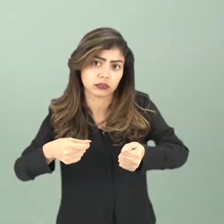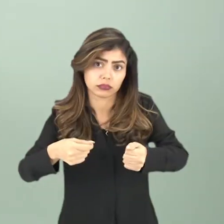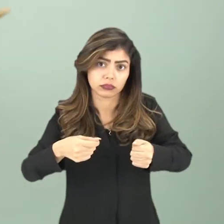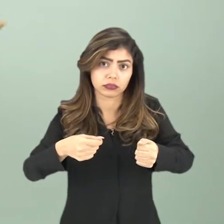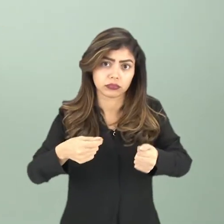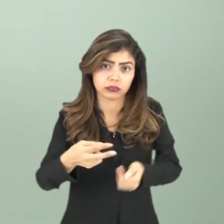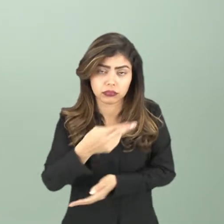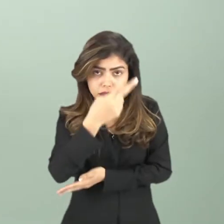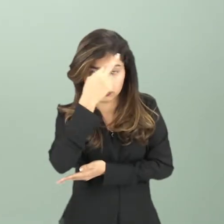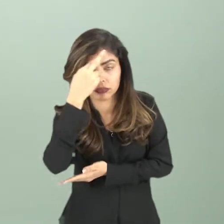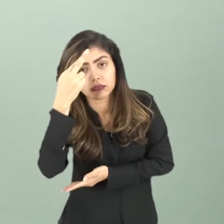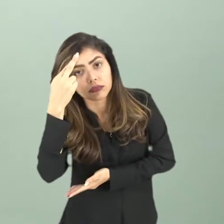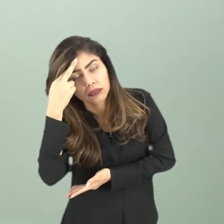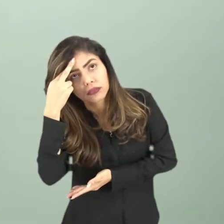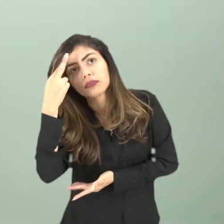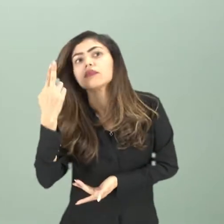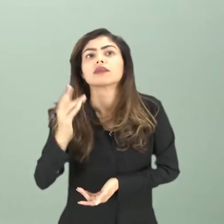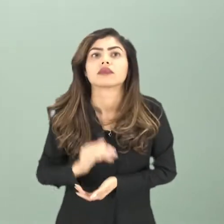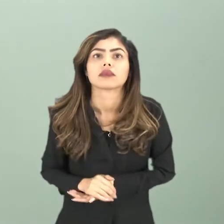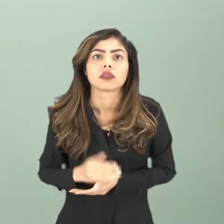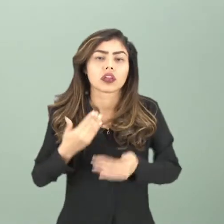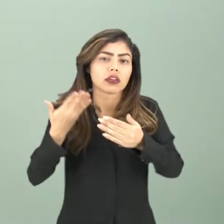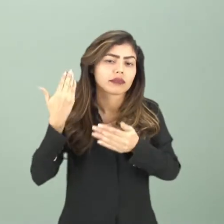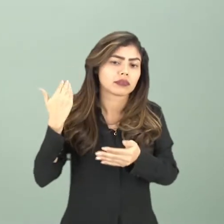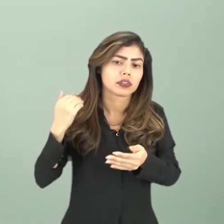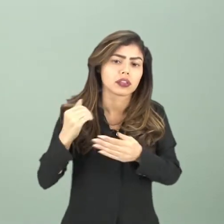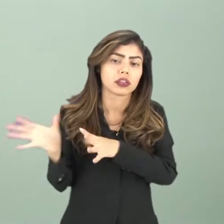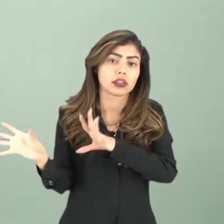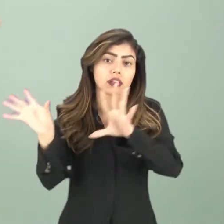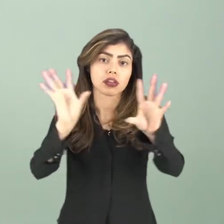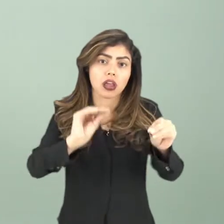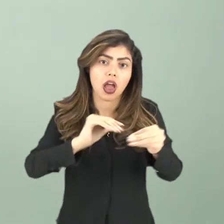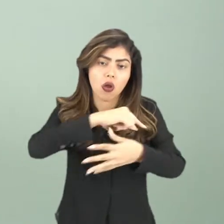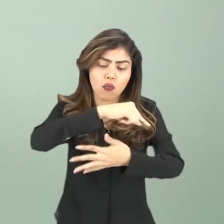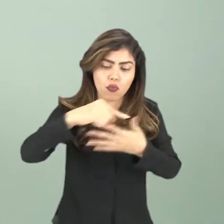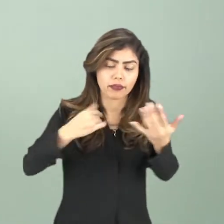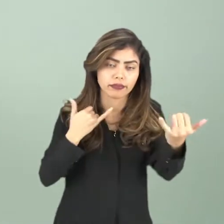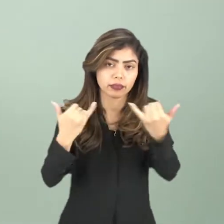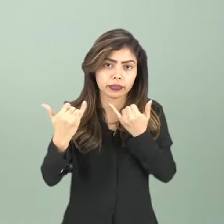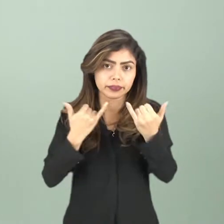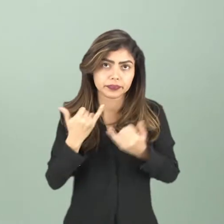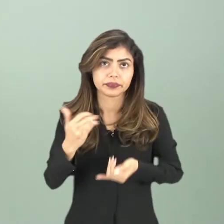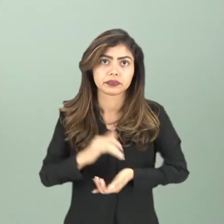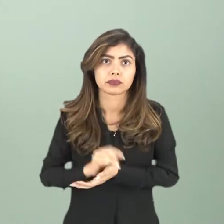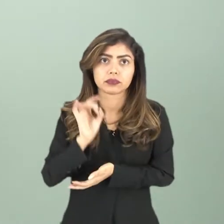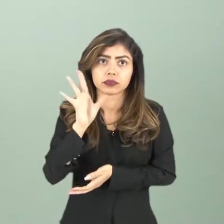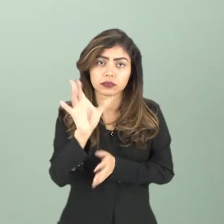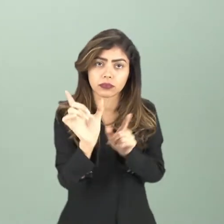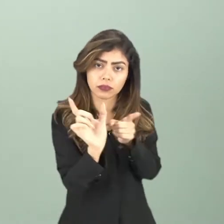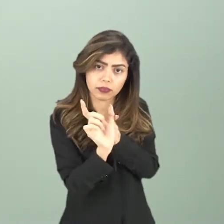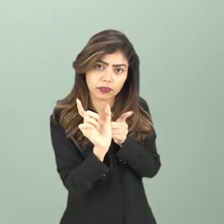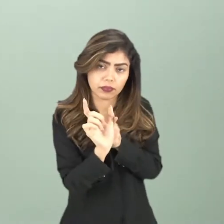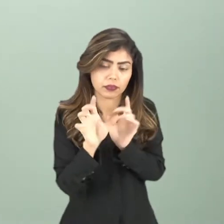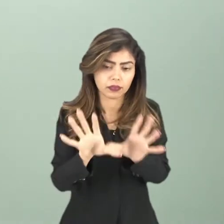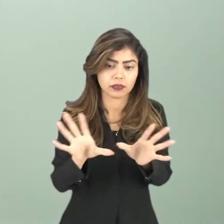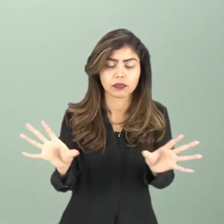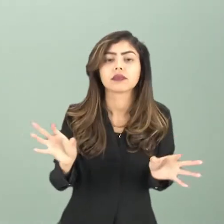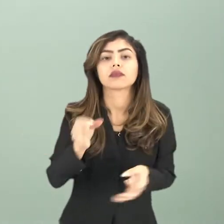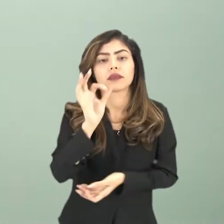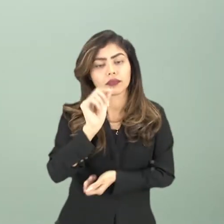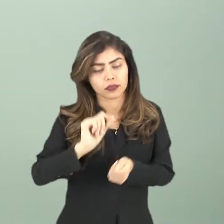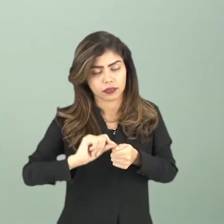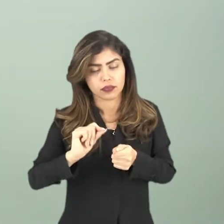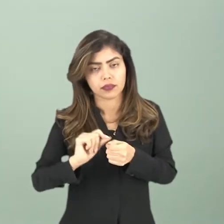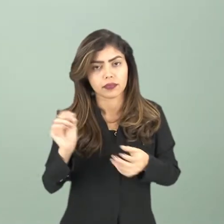um histórico, né, por trás, quando traz várias informações. Ela é somente uma palavrinha que está ali para cumprir o